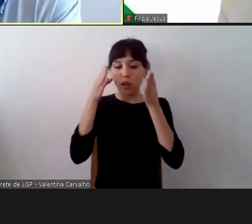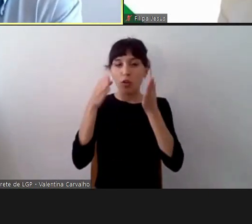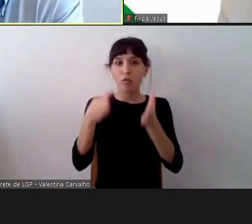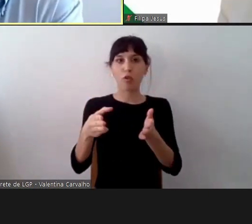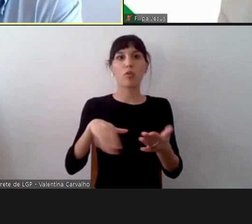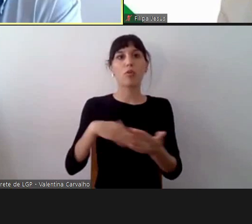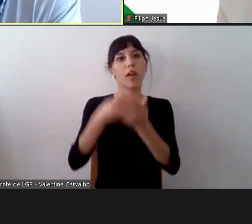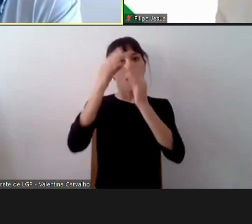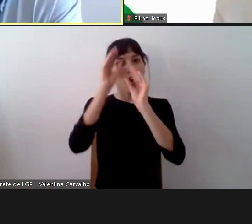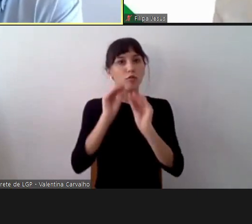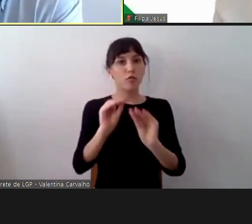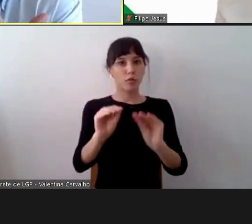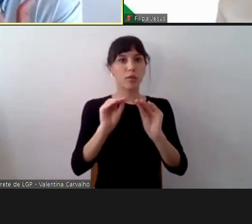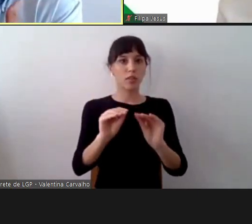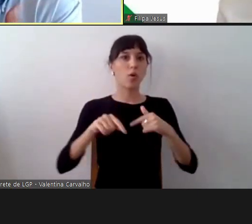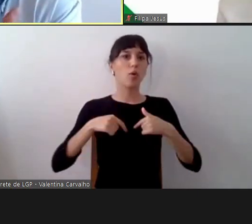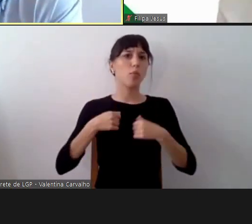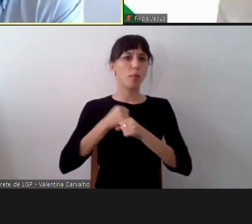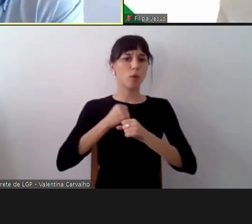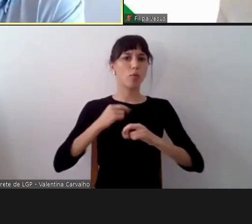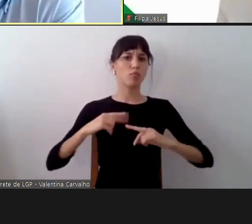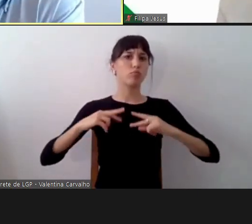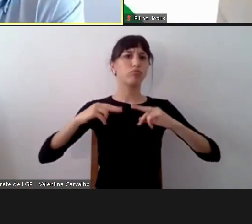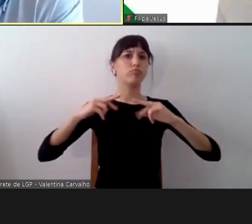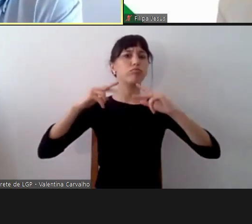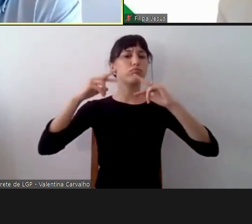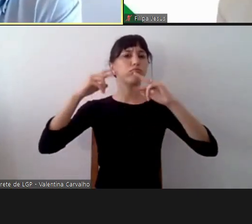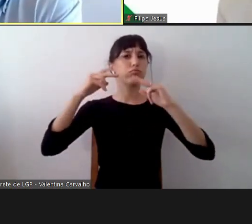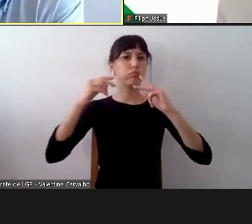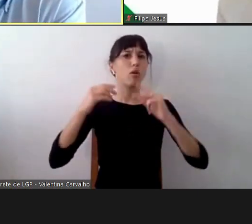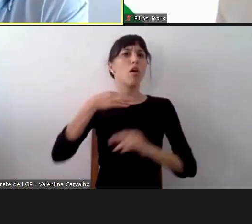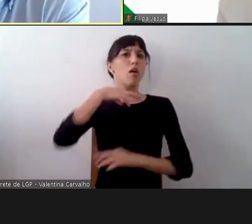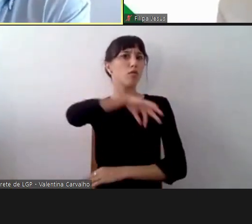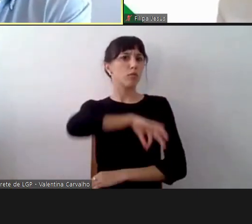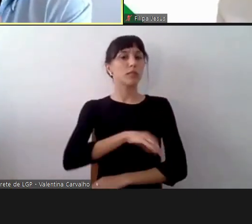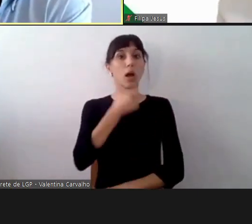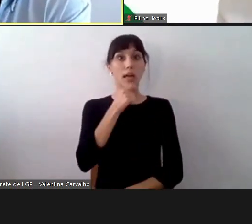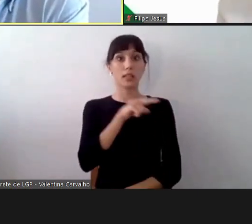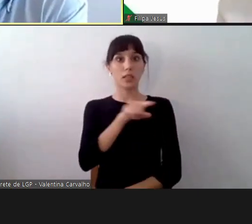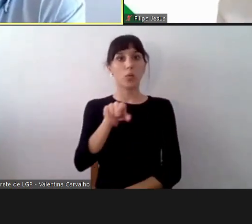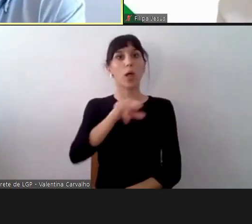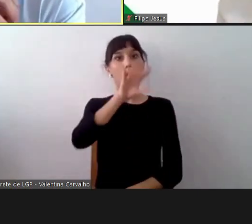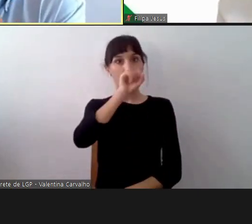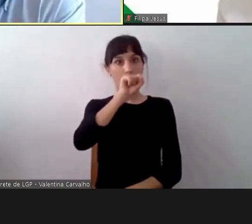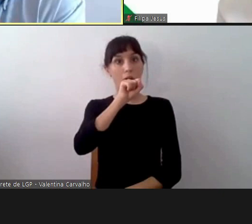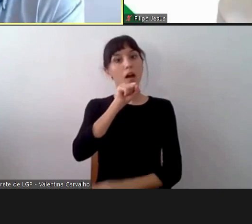próprios funcionários. E, portanto, se houver apreensão daquilo que é esta formação,